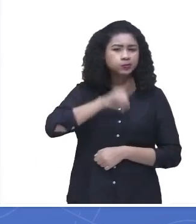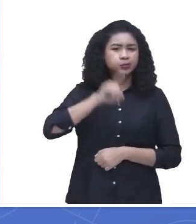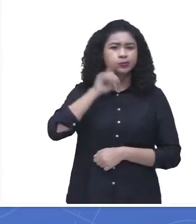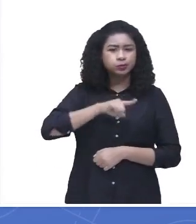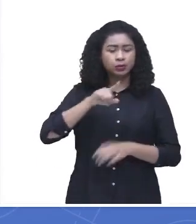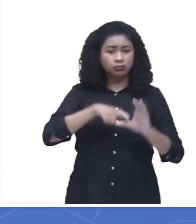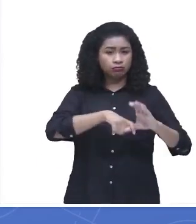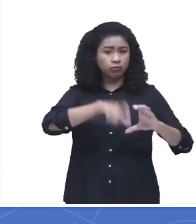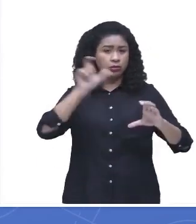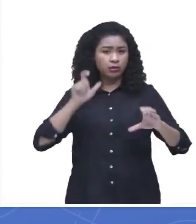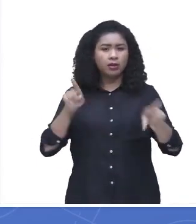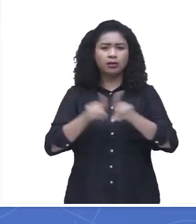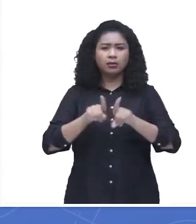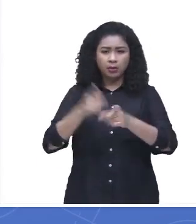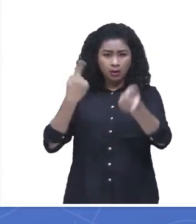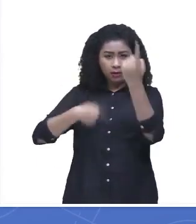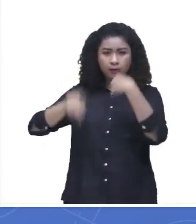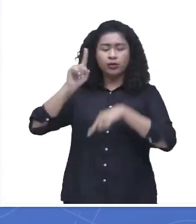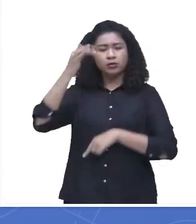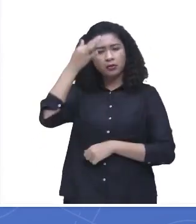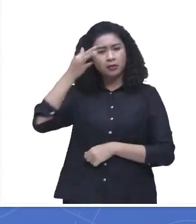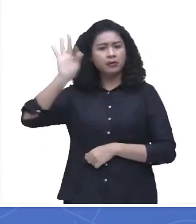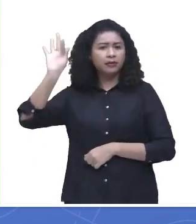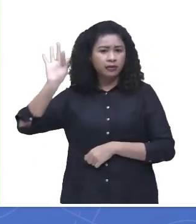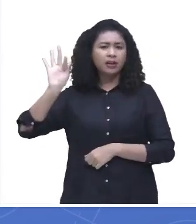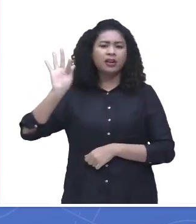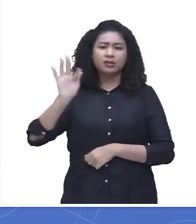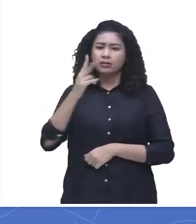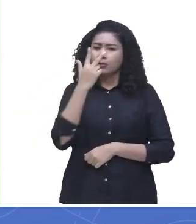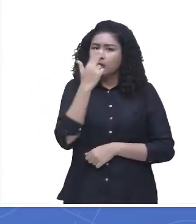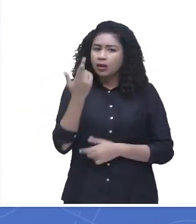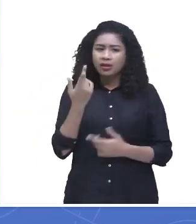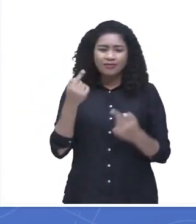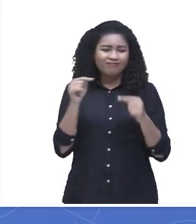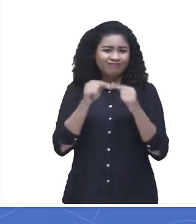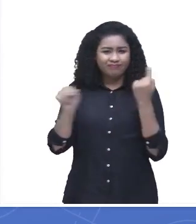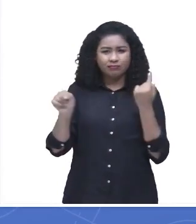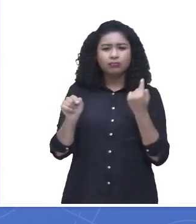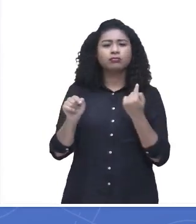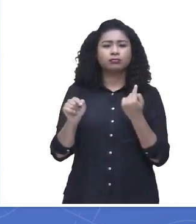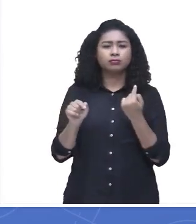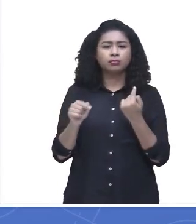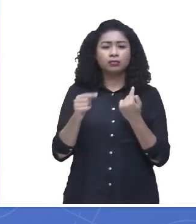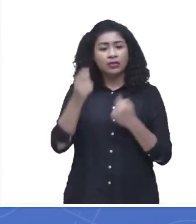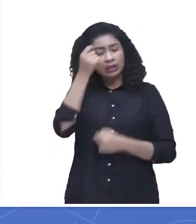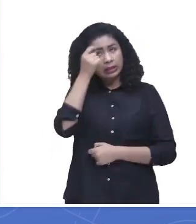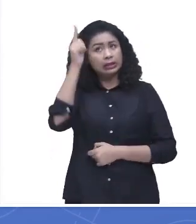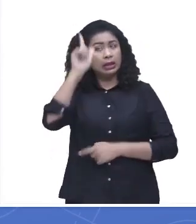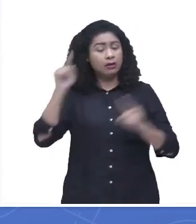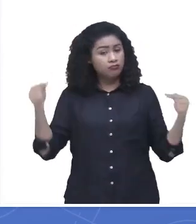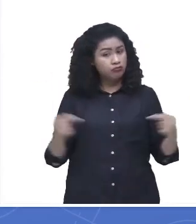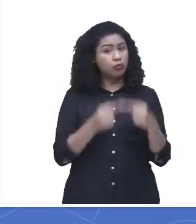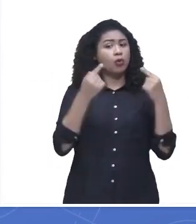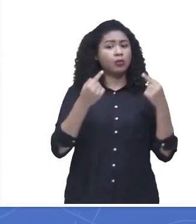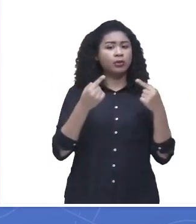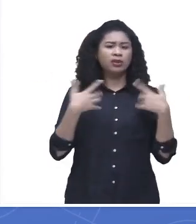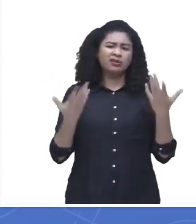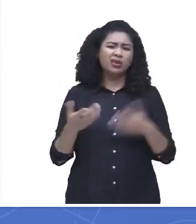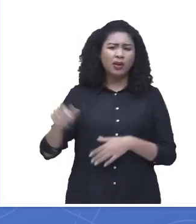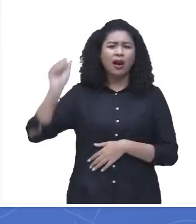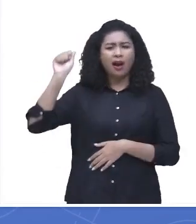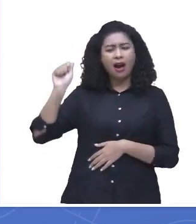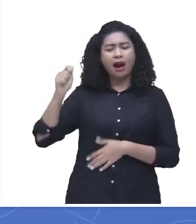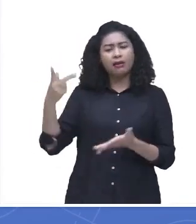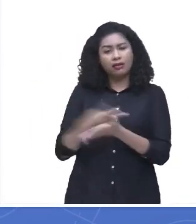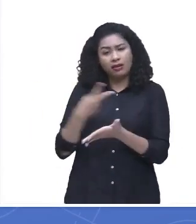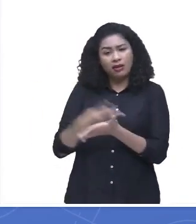o texto está dizendo isso, não é mesmo? O enunciado da questão está dizendo que eles casaram ideias. Então, a alternativa A estaria eliminada